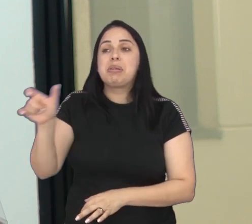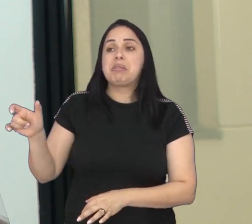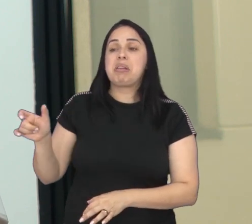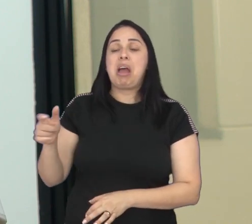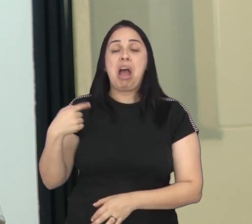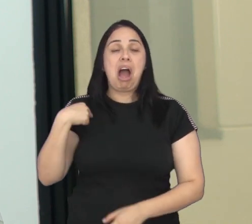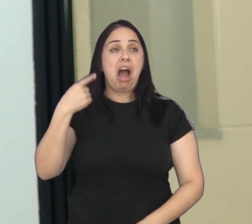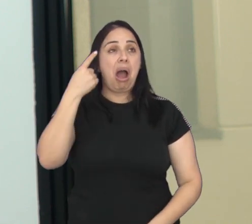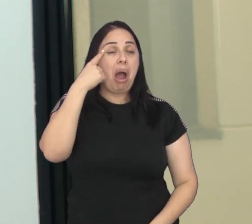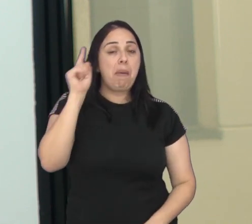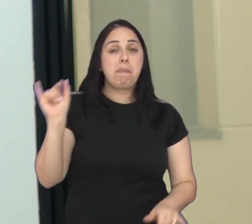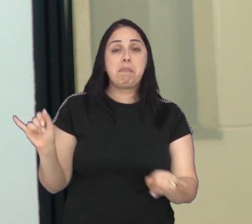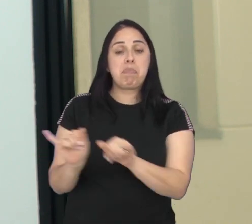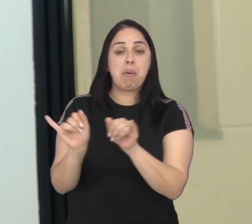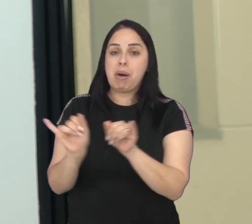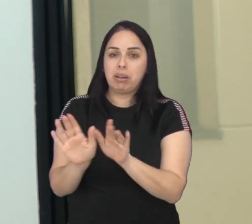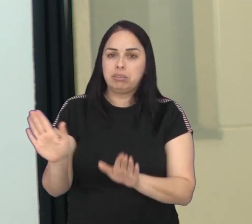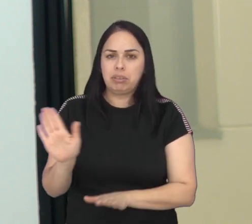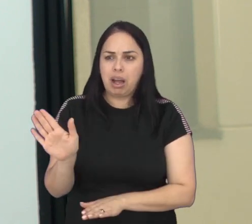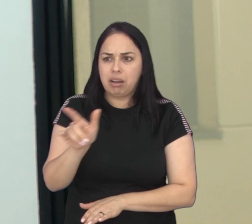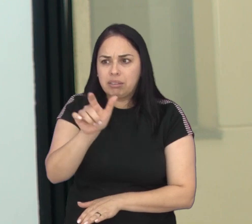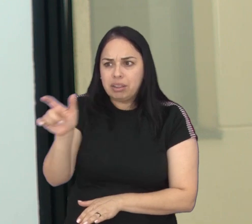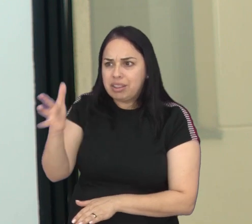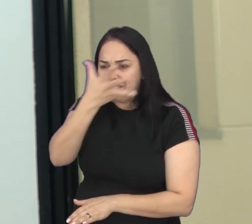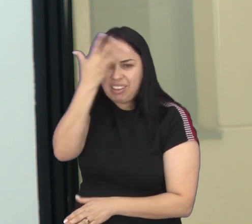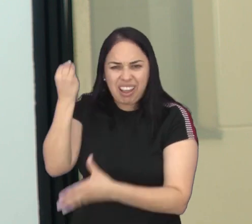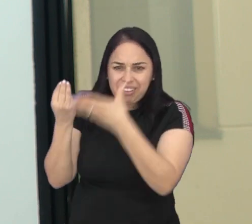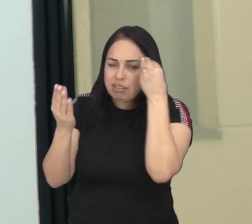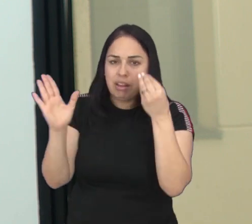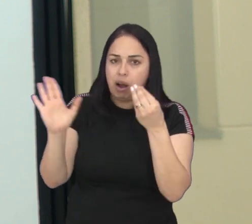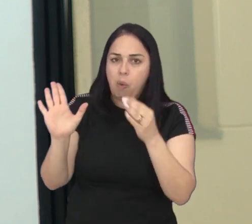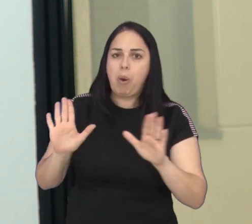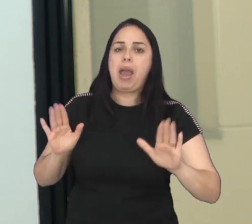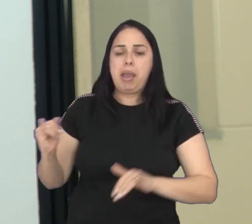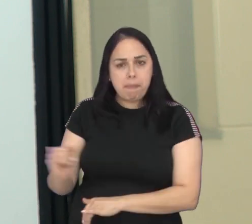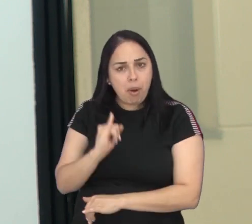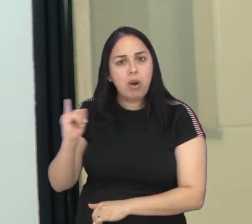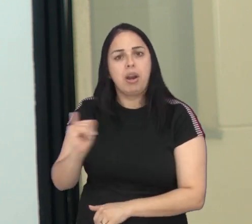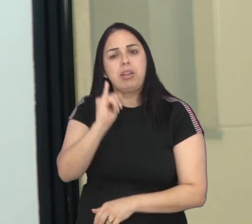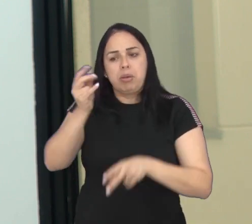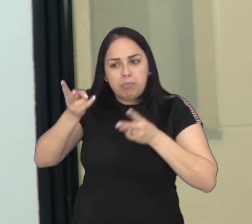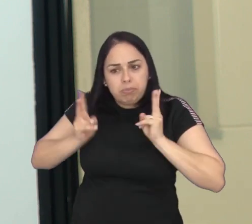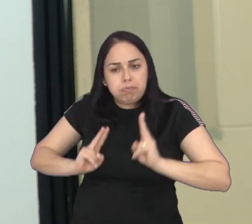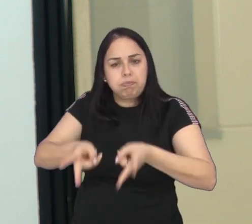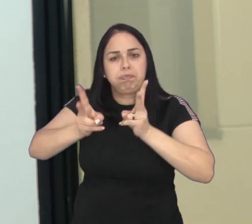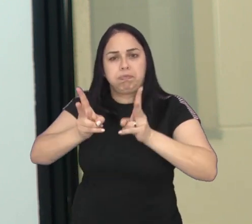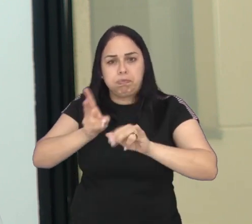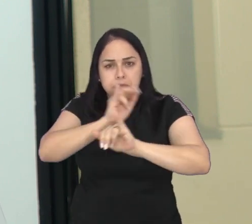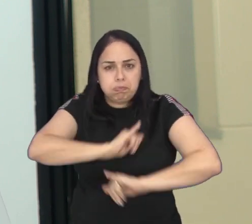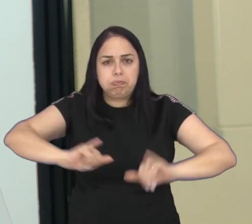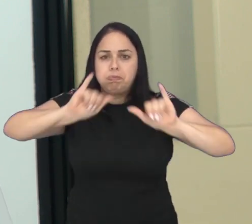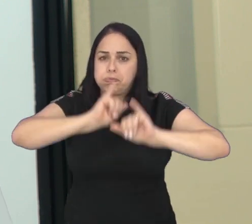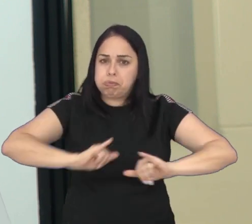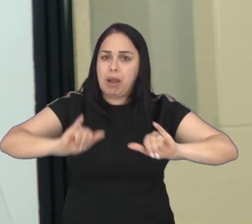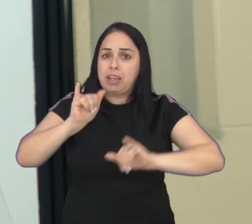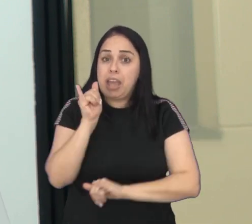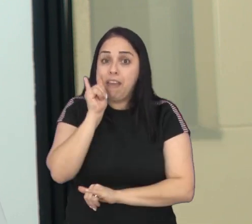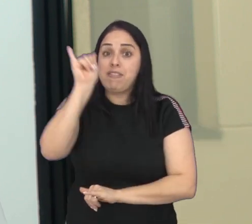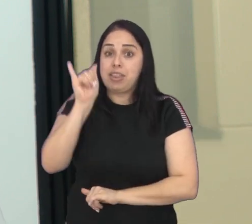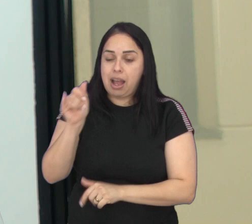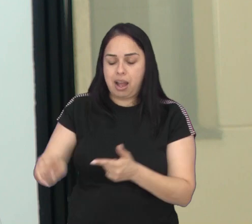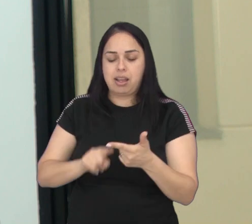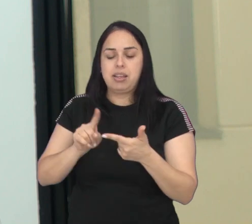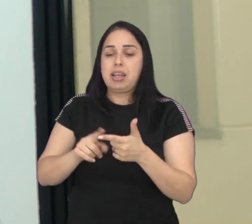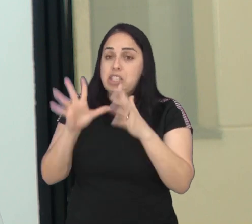esquecimento. Passou a pandemia, muitas coisas caíram no esquecimento, Então é muito importante a gente continuar com as campanhas de